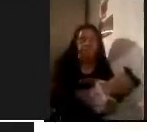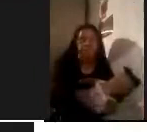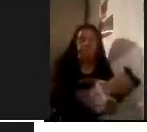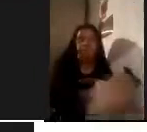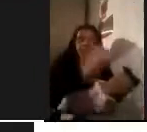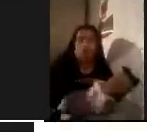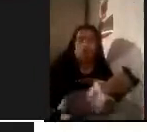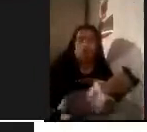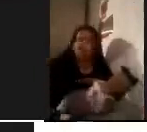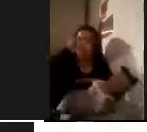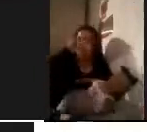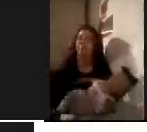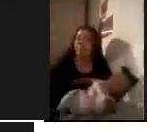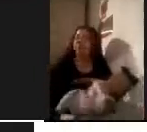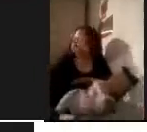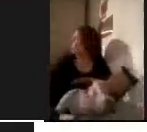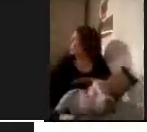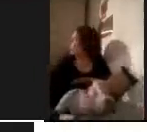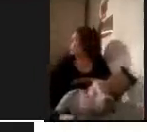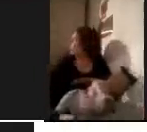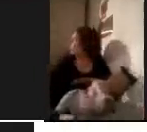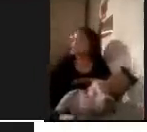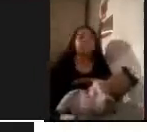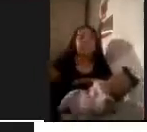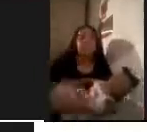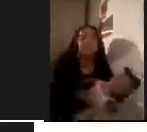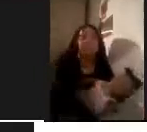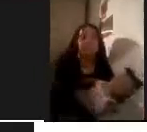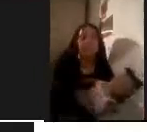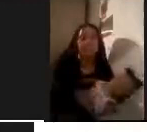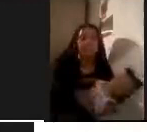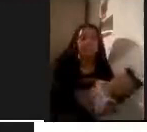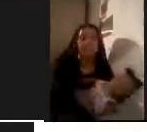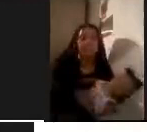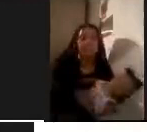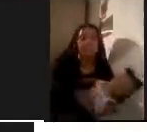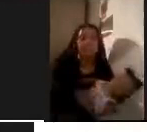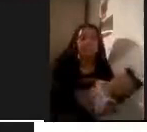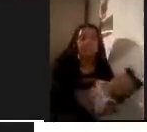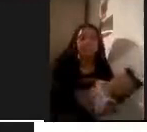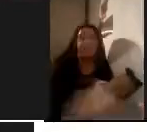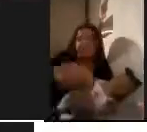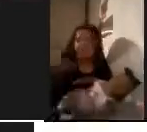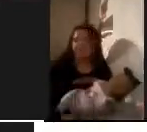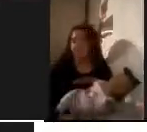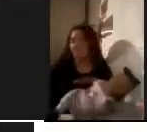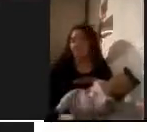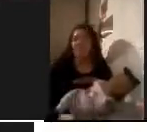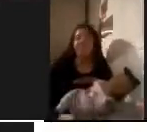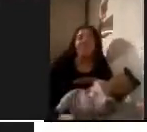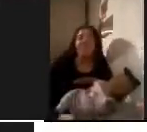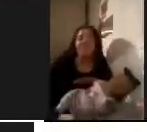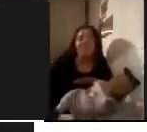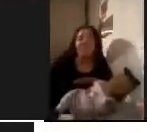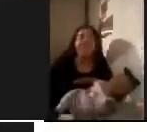pode ter algum problema genético dentro desse óvulo, tá? No caso, então, ele envelhece junto com a mulher. Ele envelhece junto